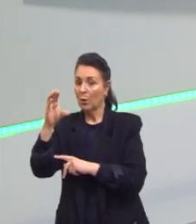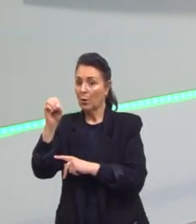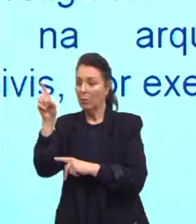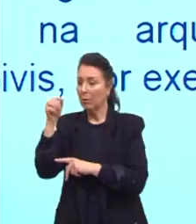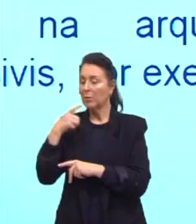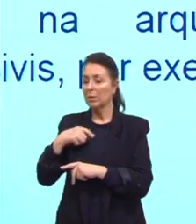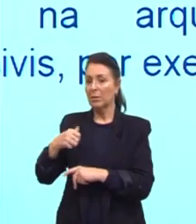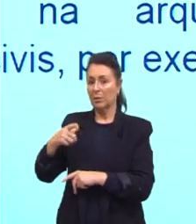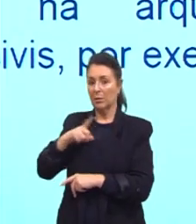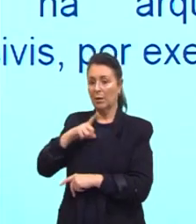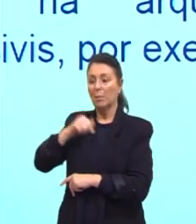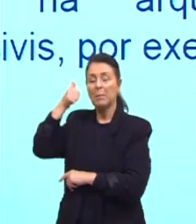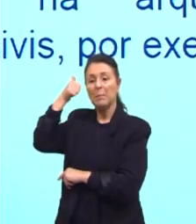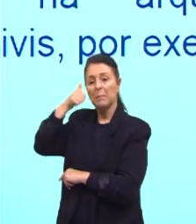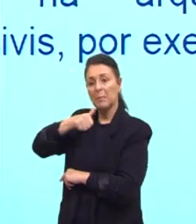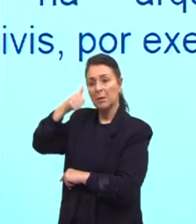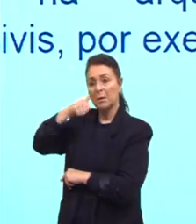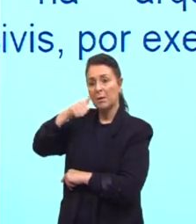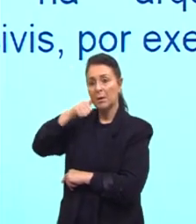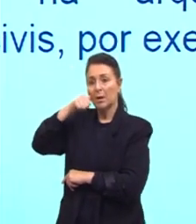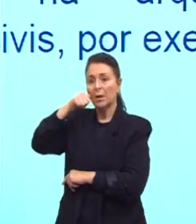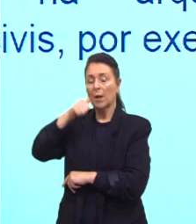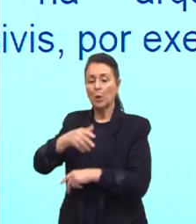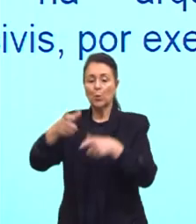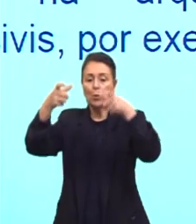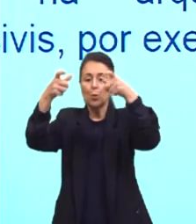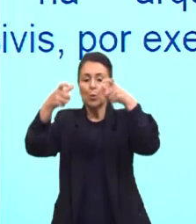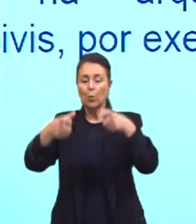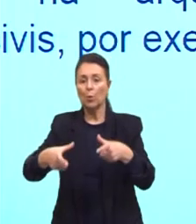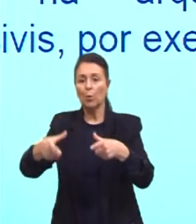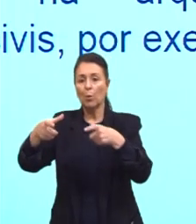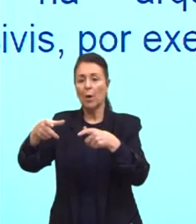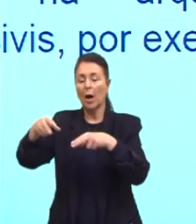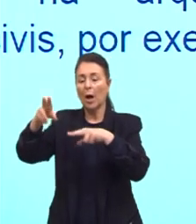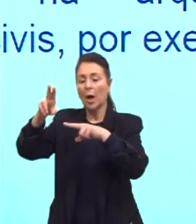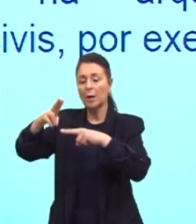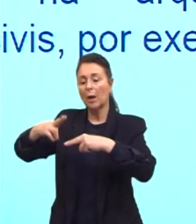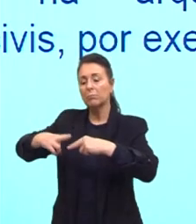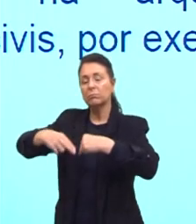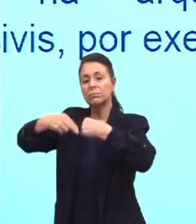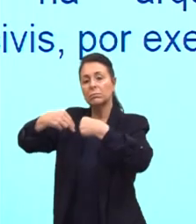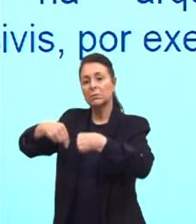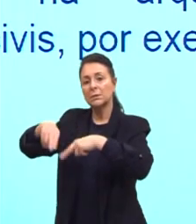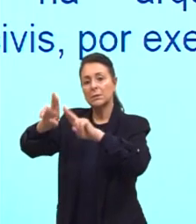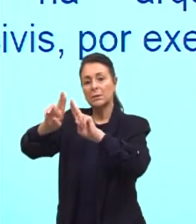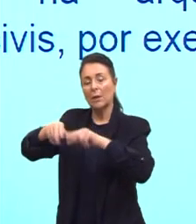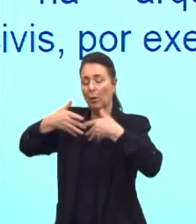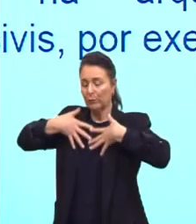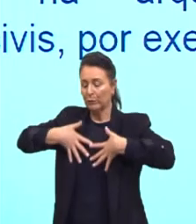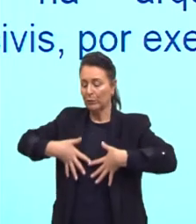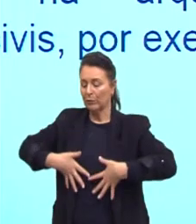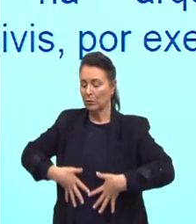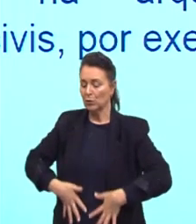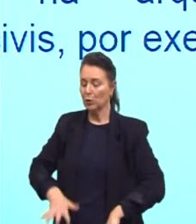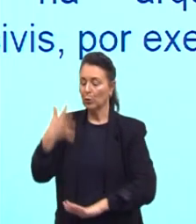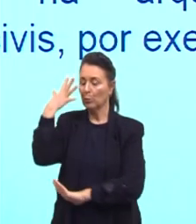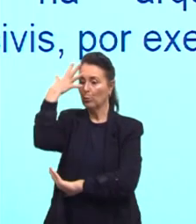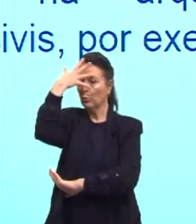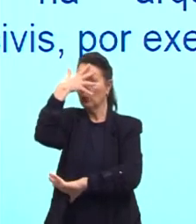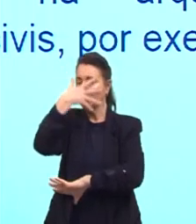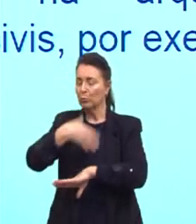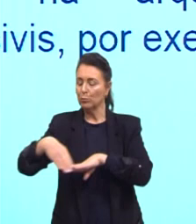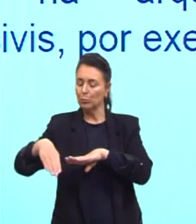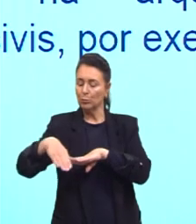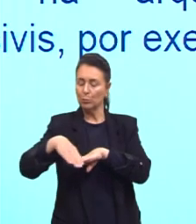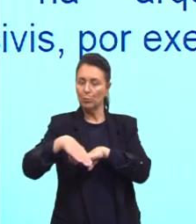uma moça em um parque sendo embalada num balanço com vestido azul brilhante seu